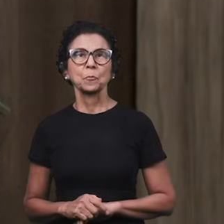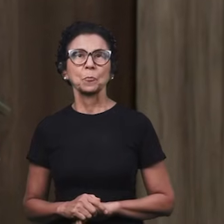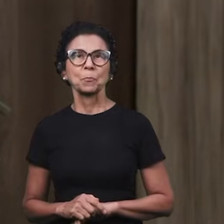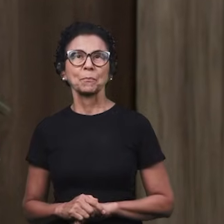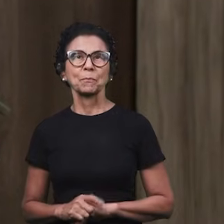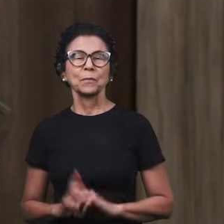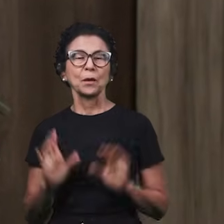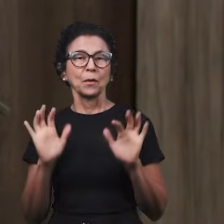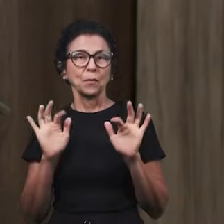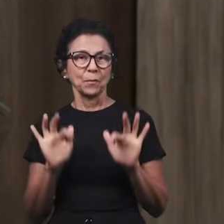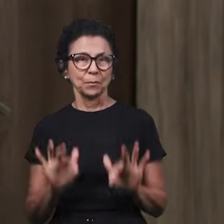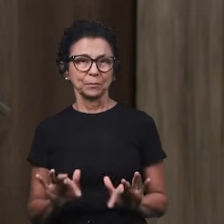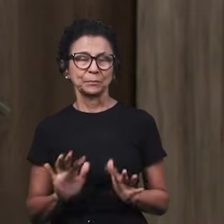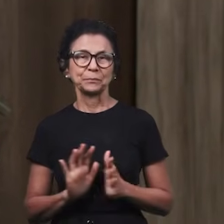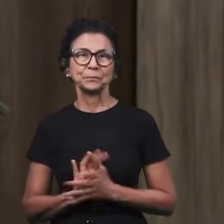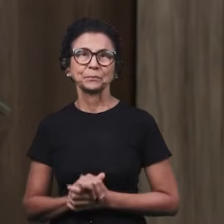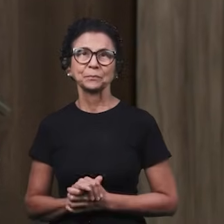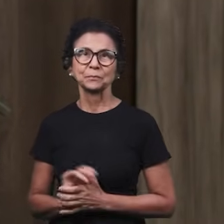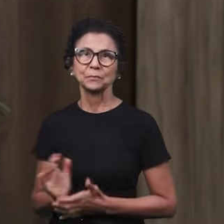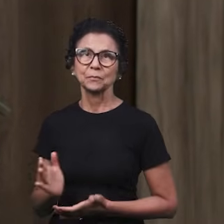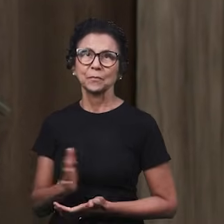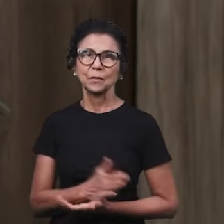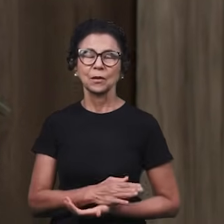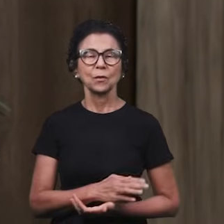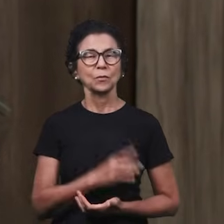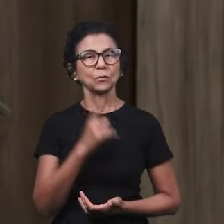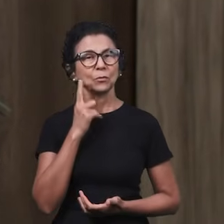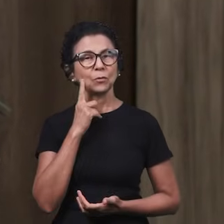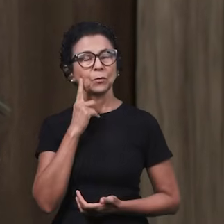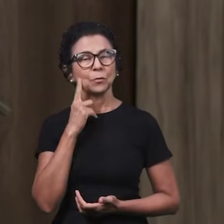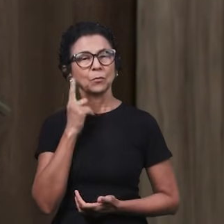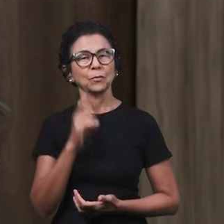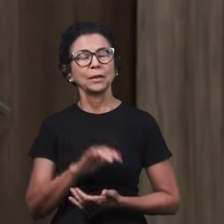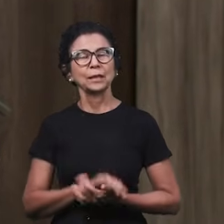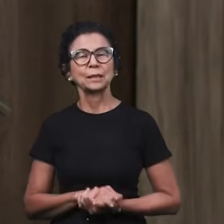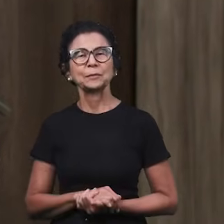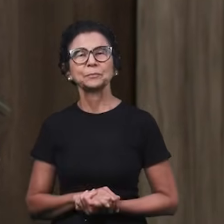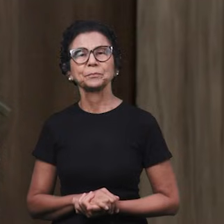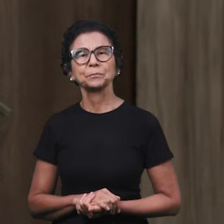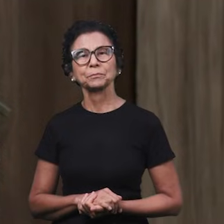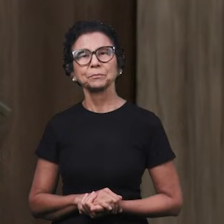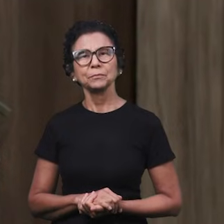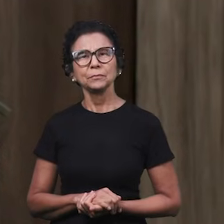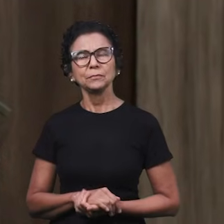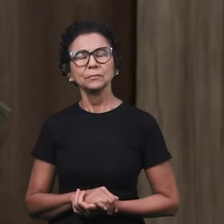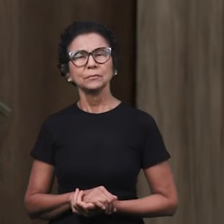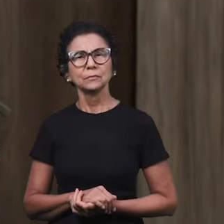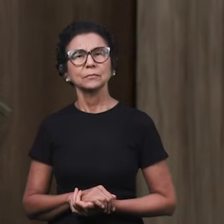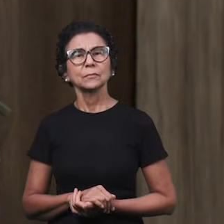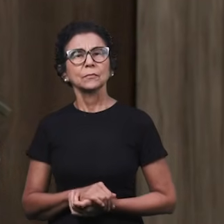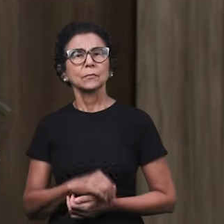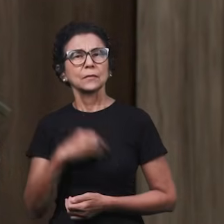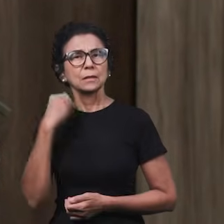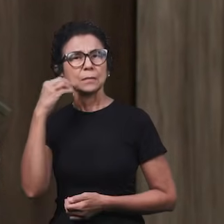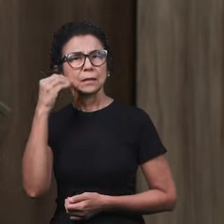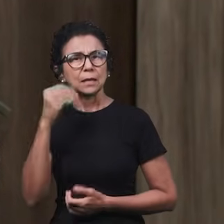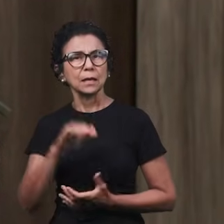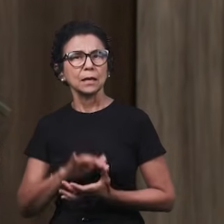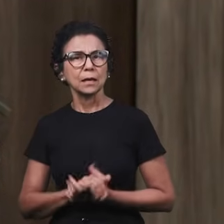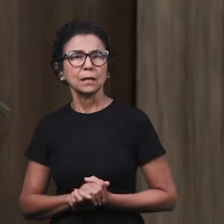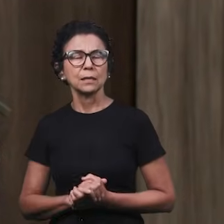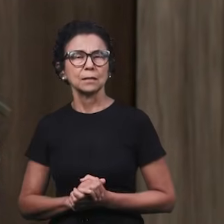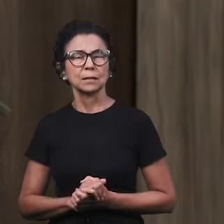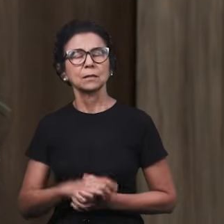Palavras, o Vinícius, ele vai contar algumas experiências que eles viveram com surdos, né? Tanto lá em São Paulo, como